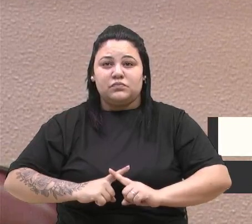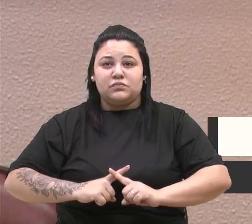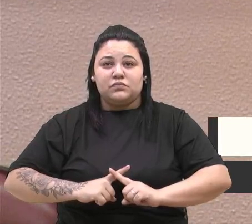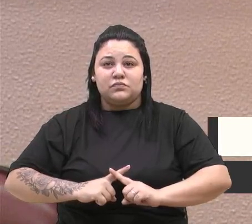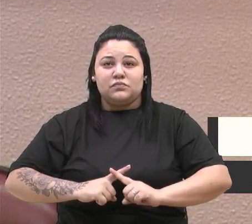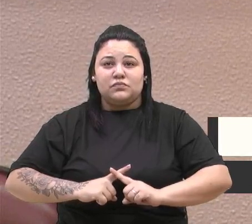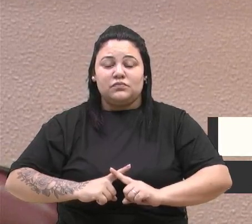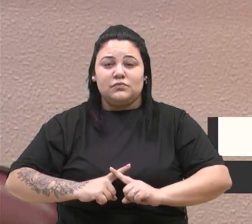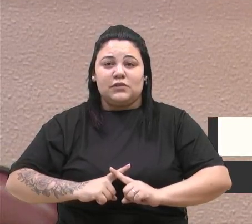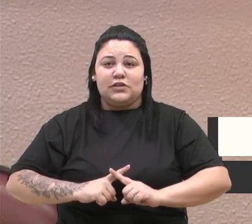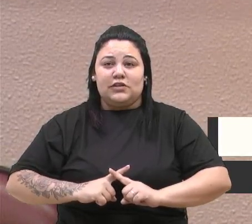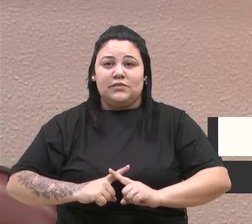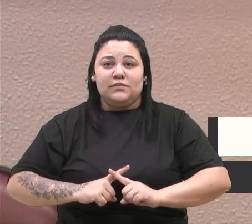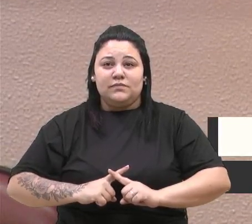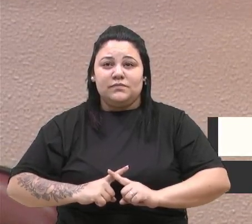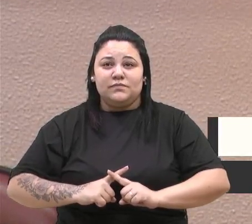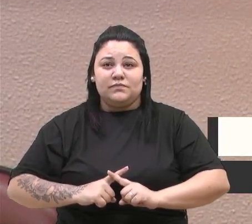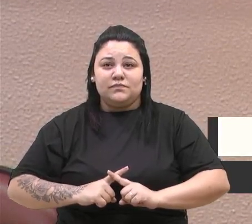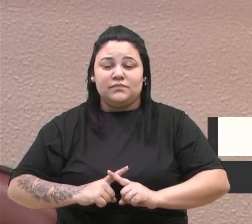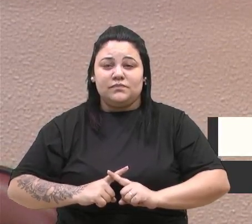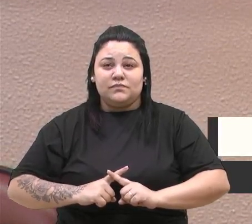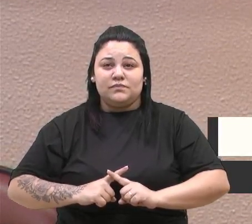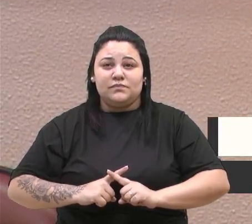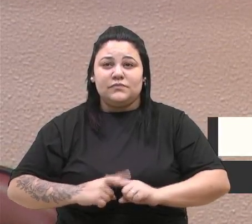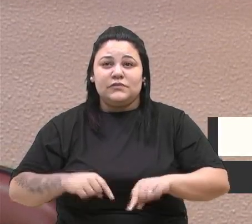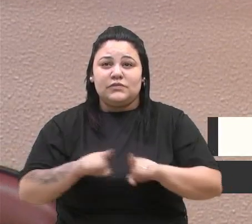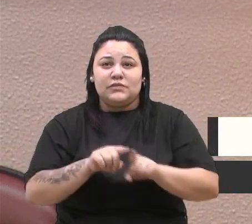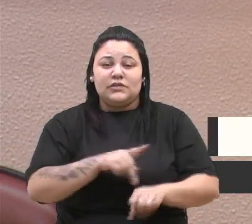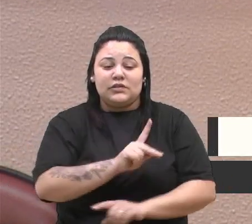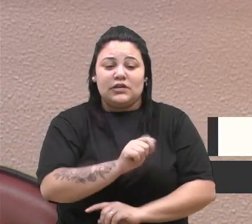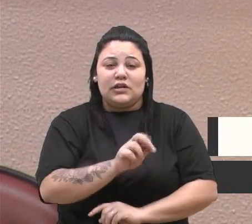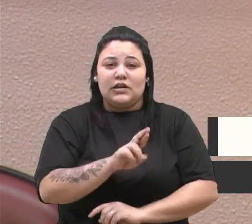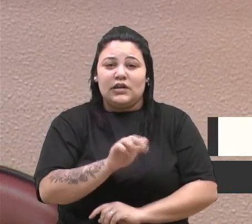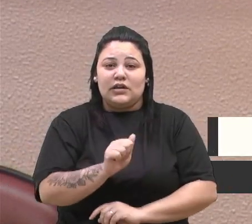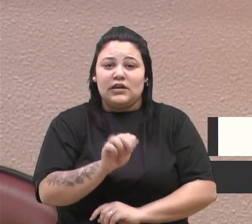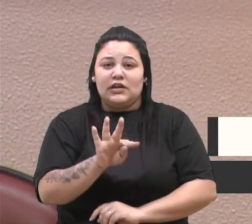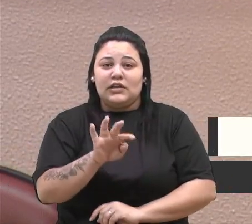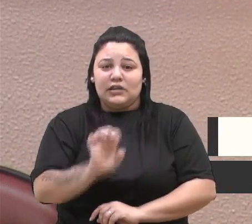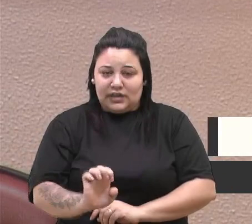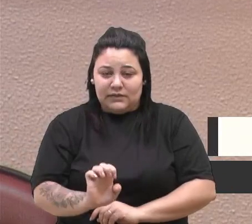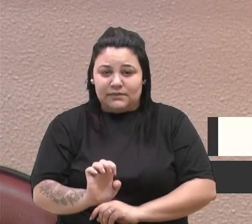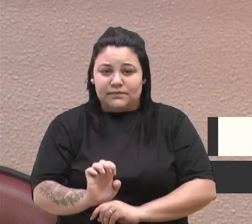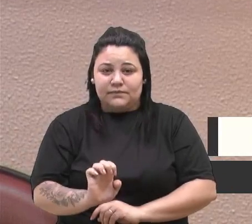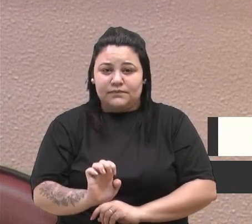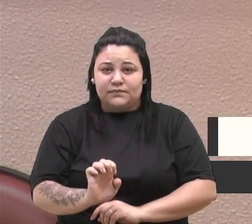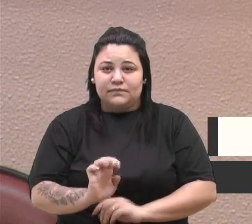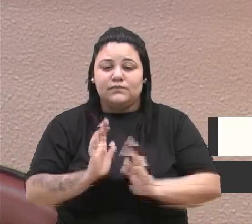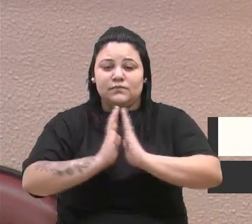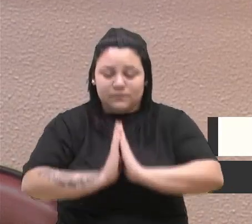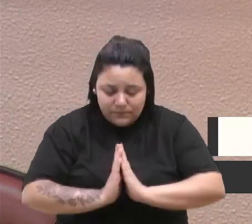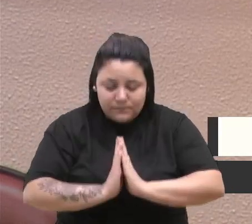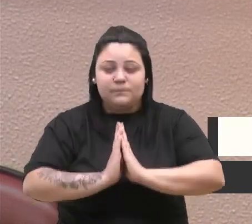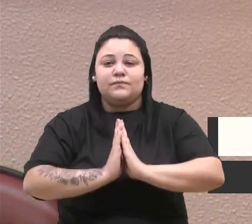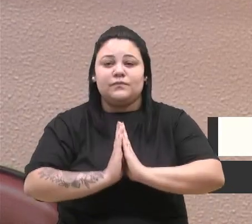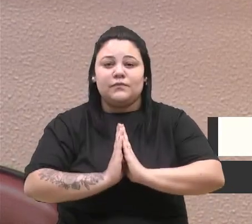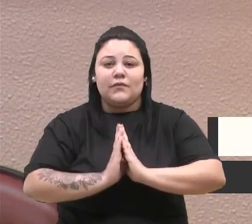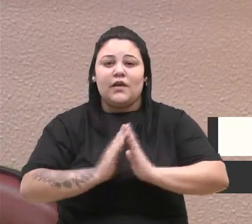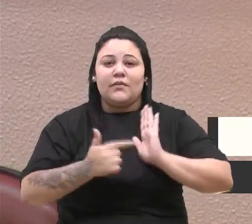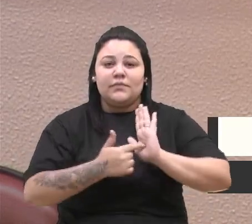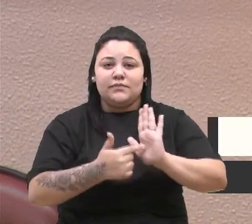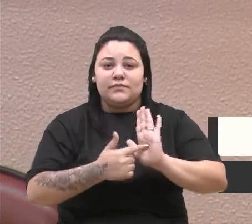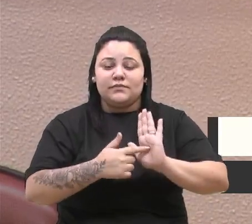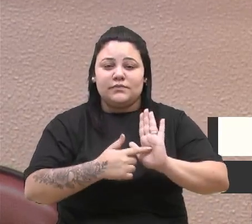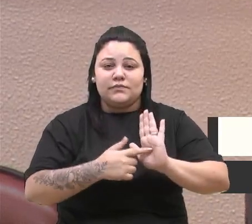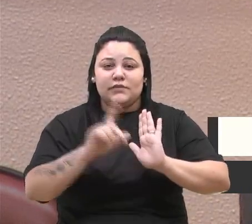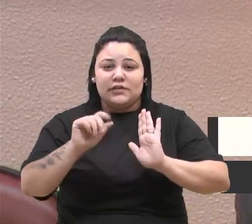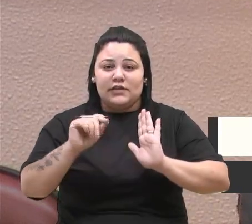realizado em Curitiba. A Academia do Jocai foi representada por 10 atletas que conquistaram as medalhas